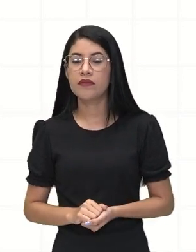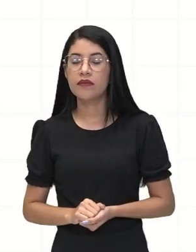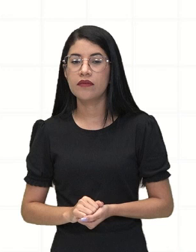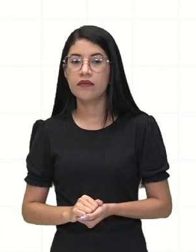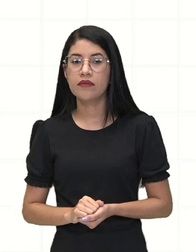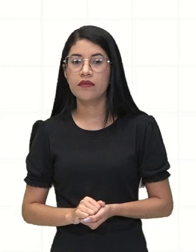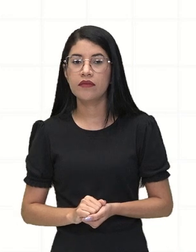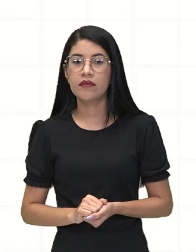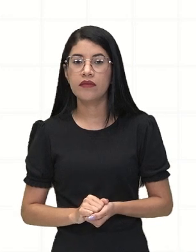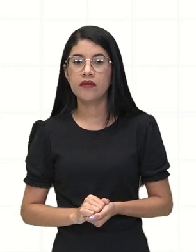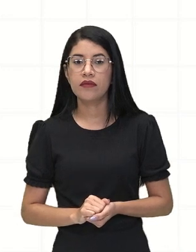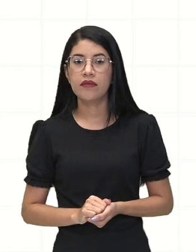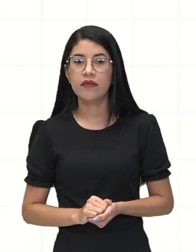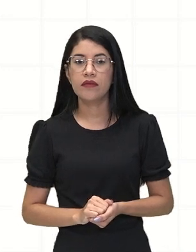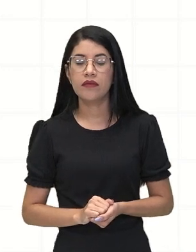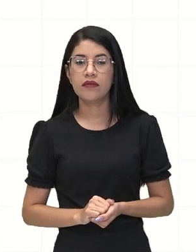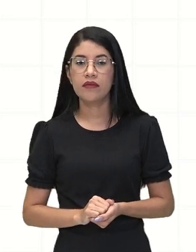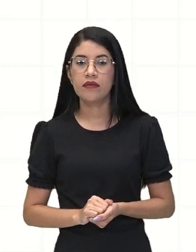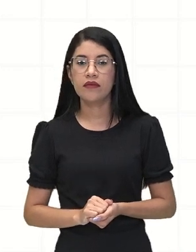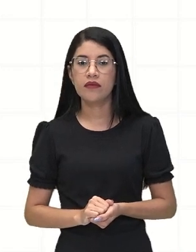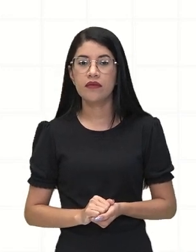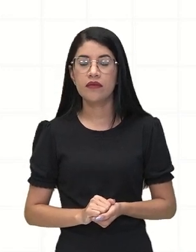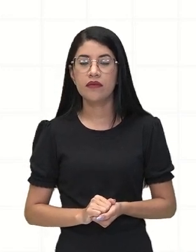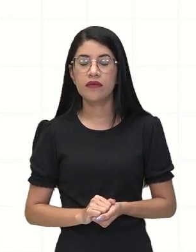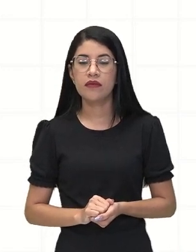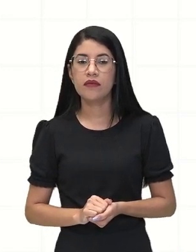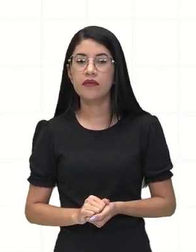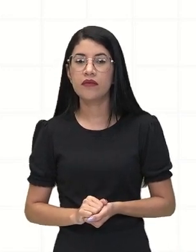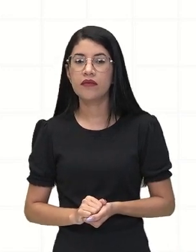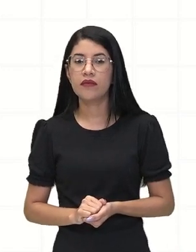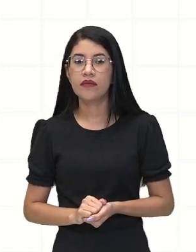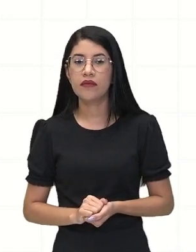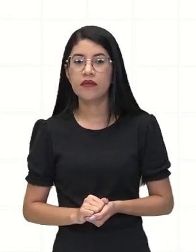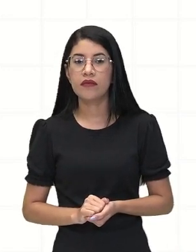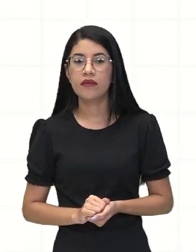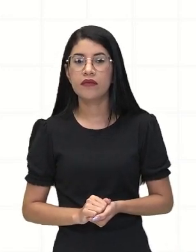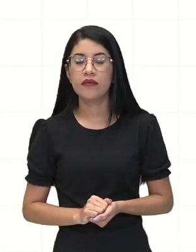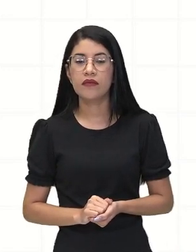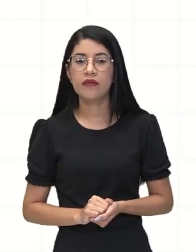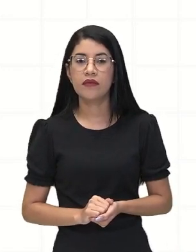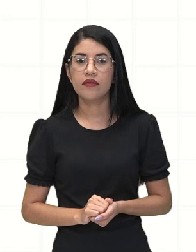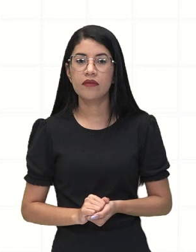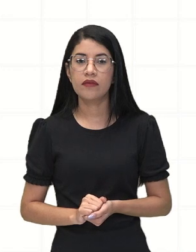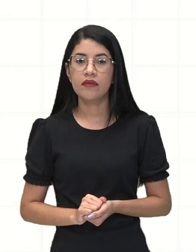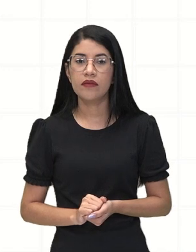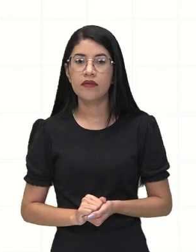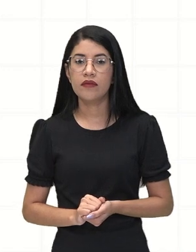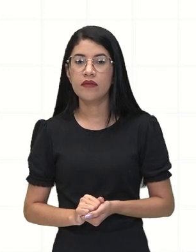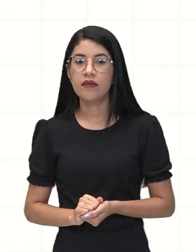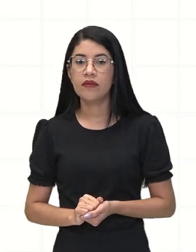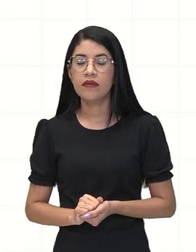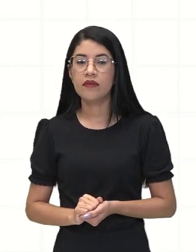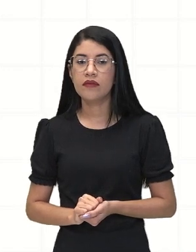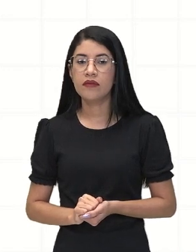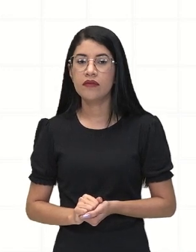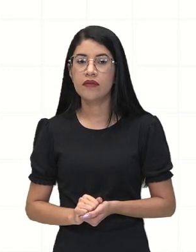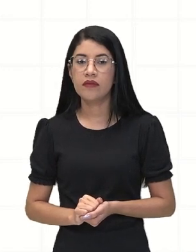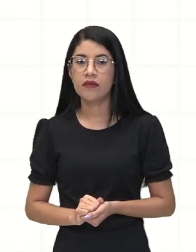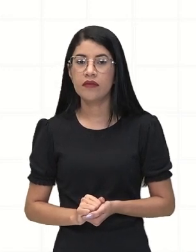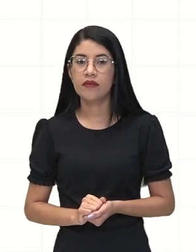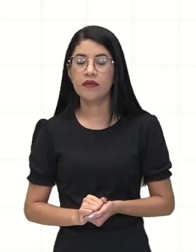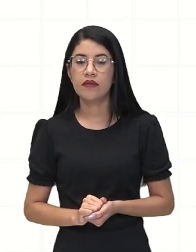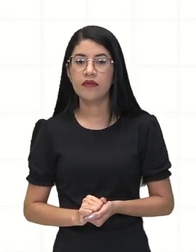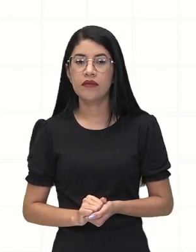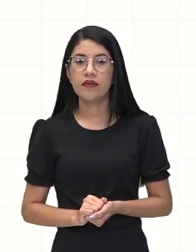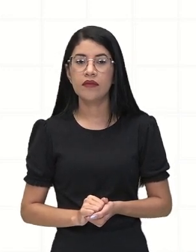A mais B, então x vezes A mais B, colocando A mais B em evidência, ó, sobra quem? XA mais B dividido